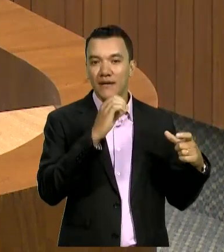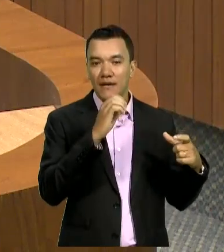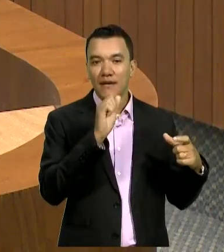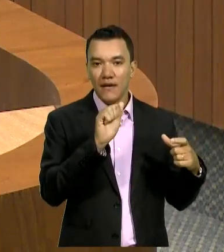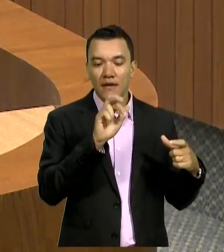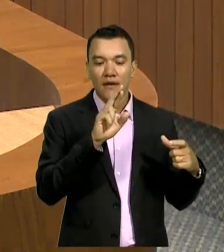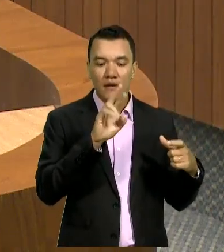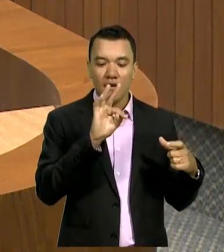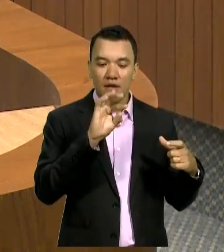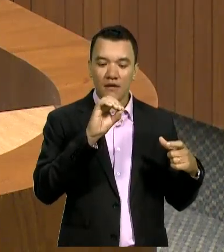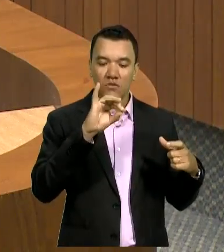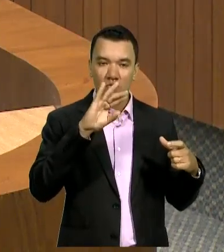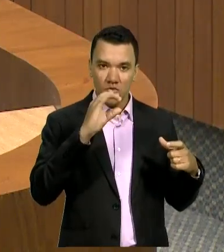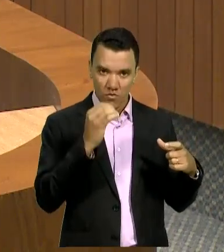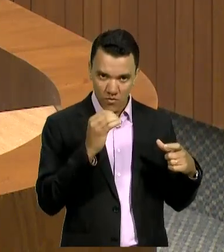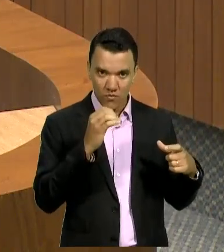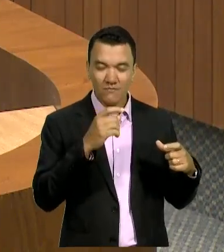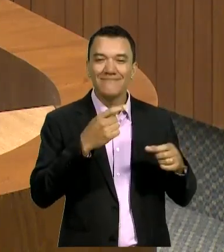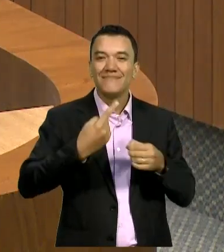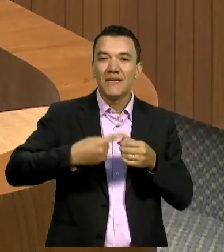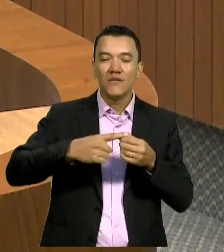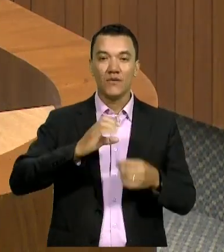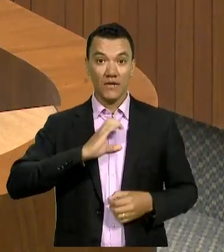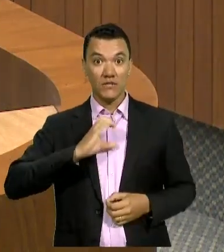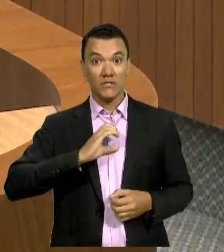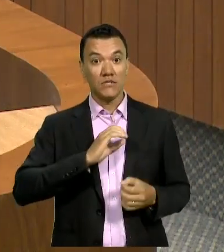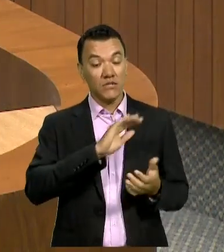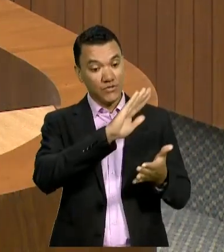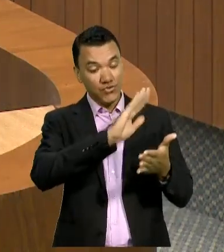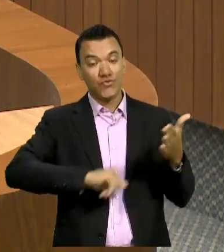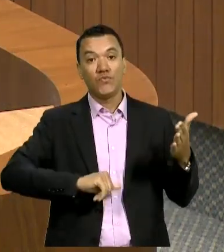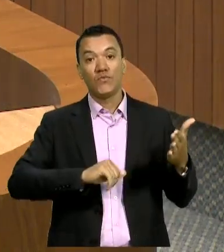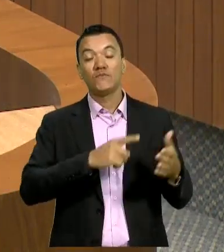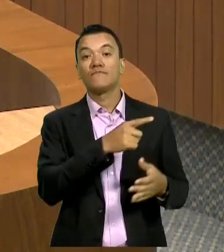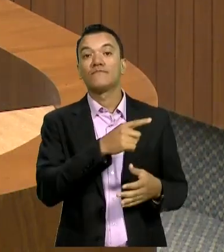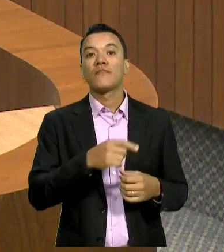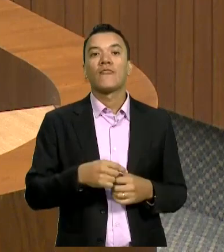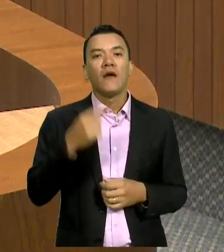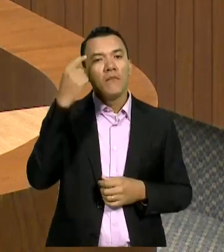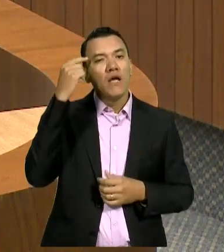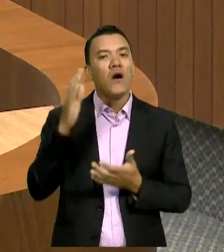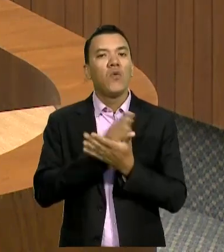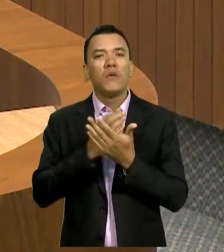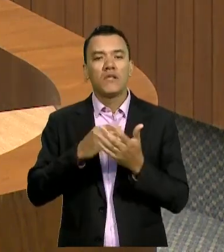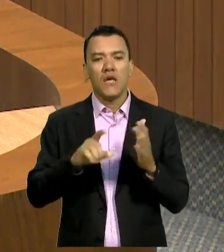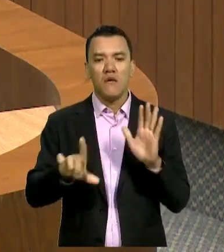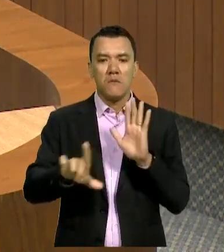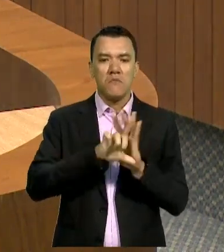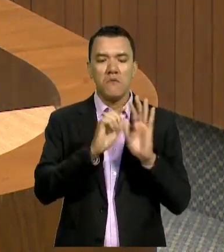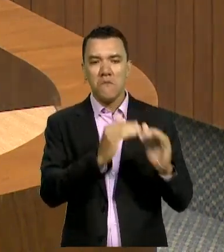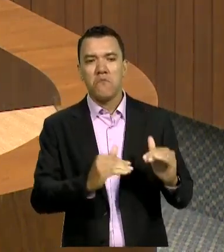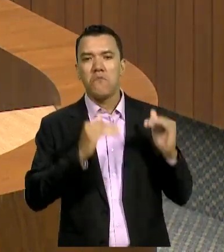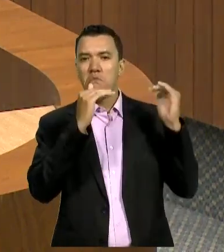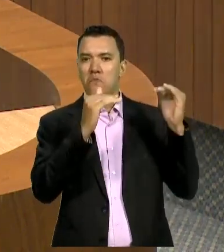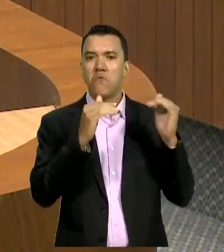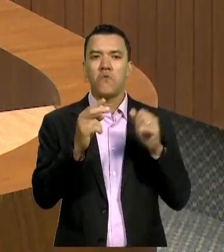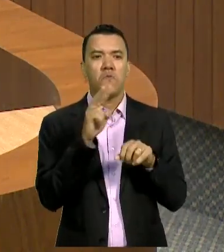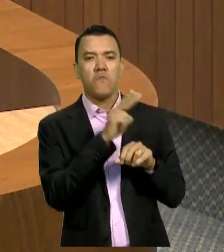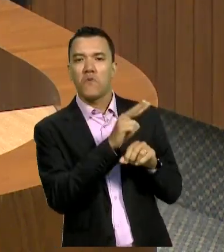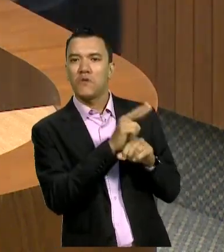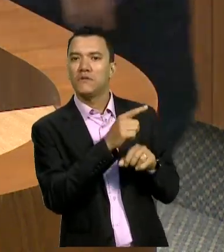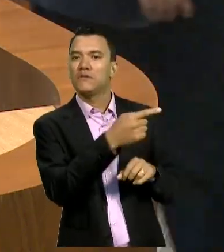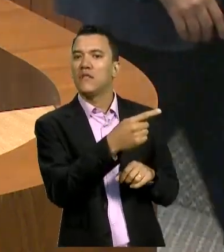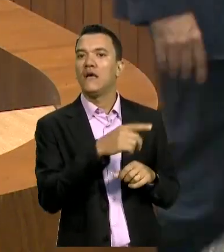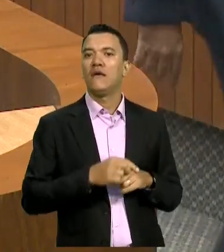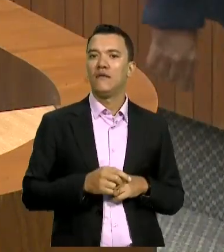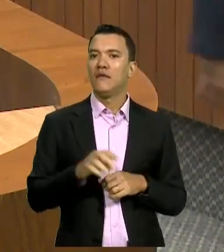não acreditavam que seria possível, que ele estaria acima da lei, protegido em berço esplêndido no TJ e